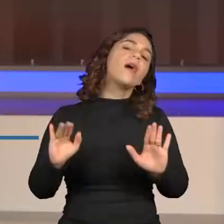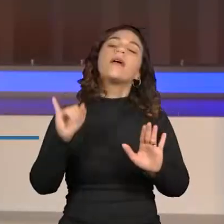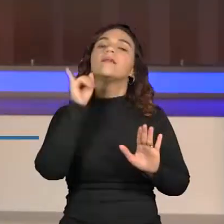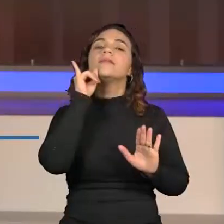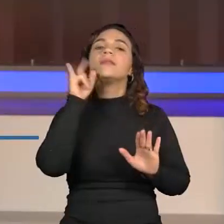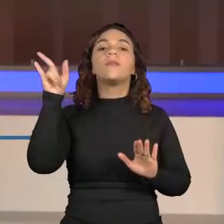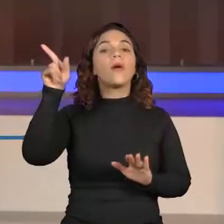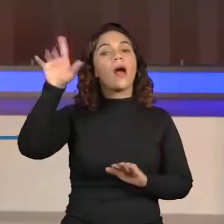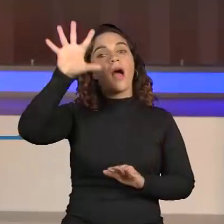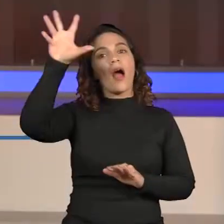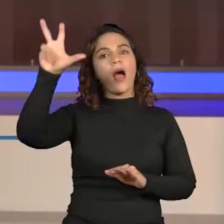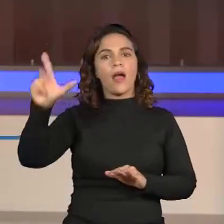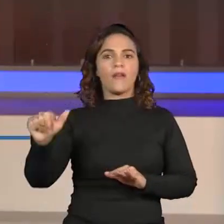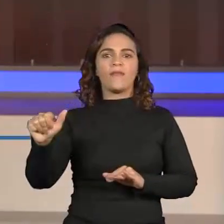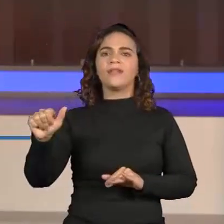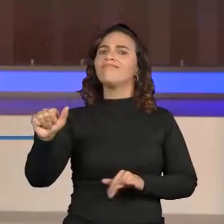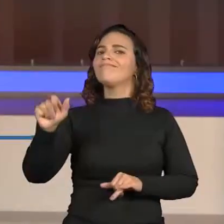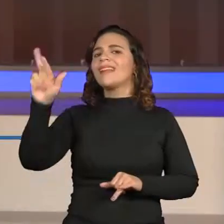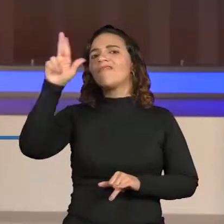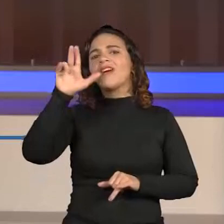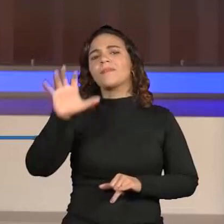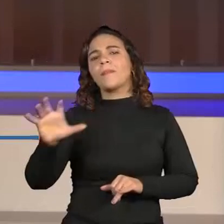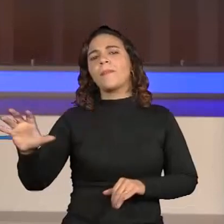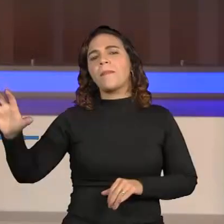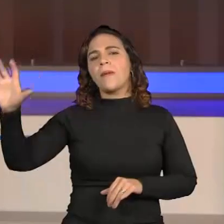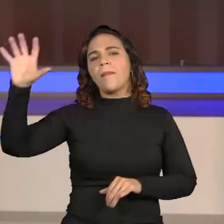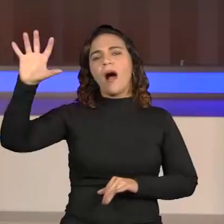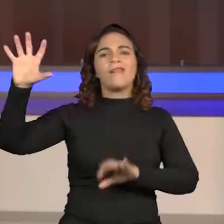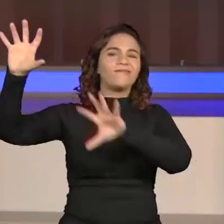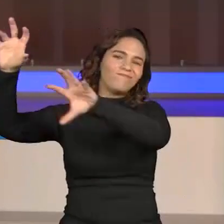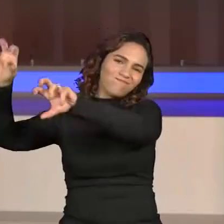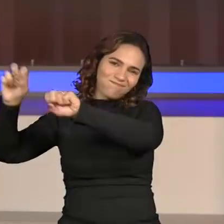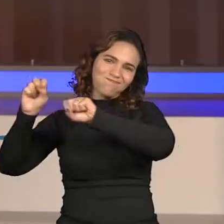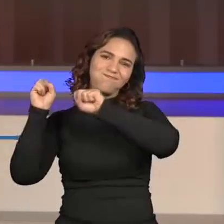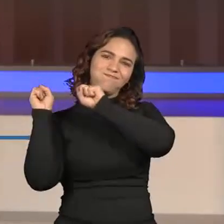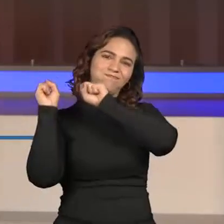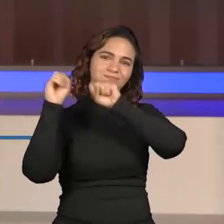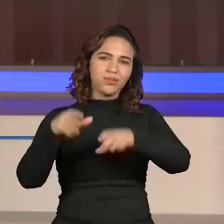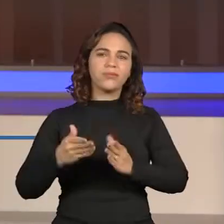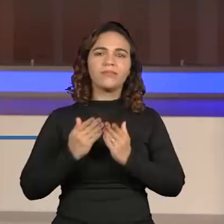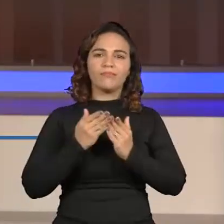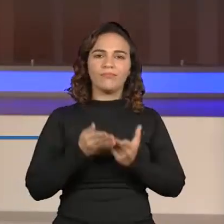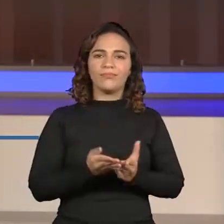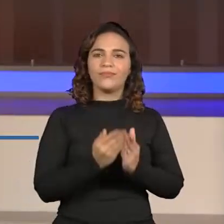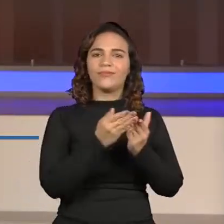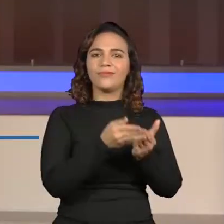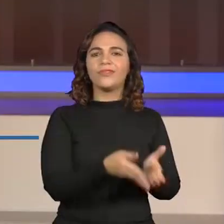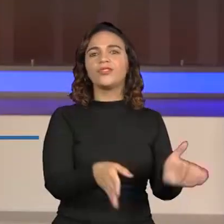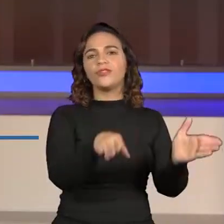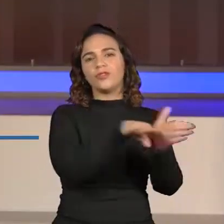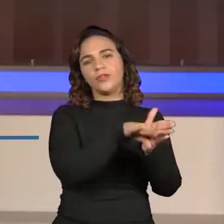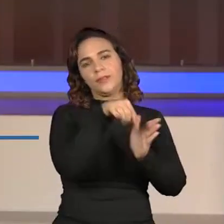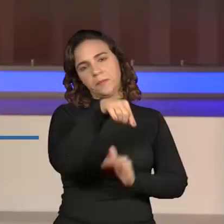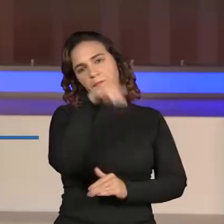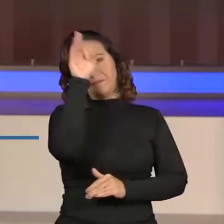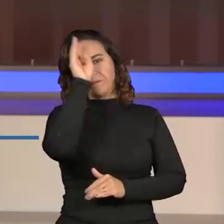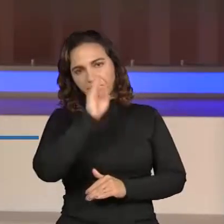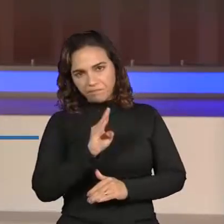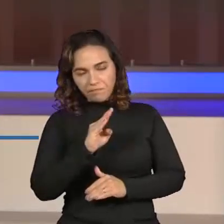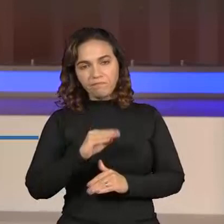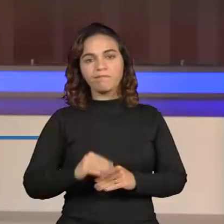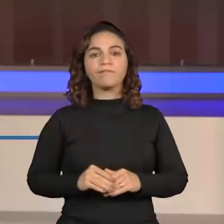continente. Então, essa é a questão. Então, quando eu falo vários africanos de povos diferentes, porque eu me refiro